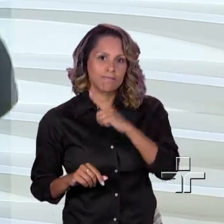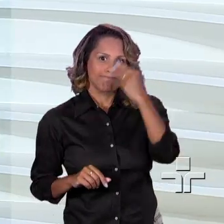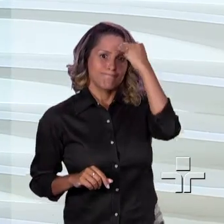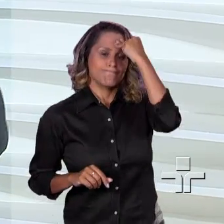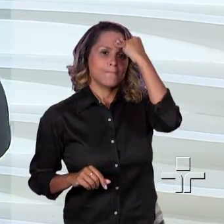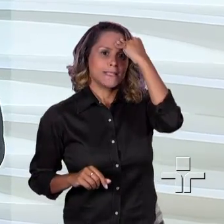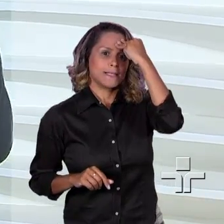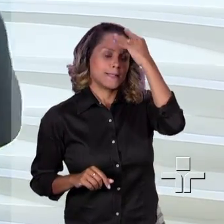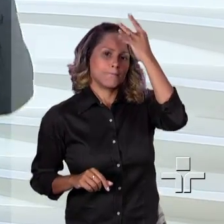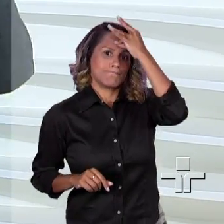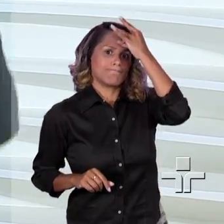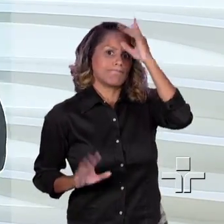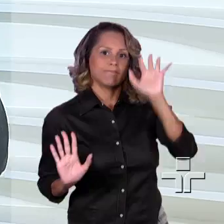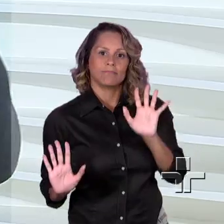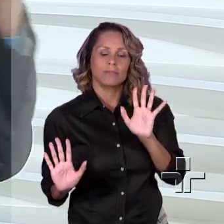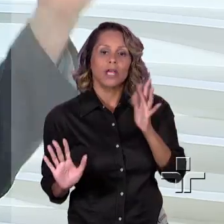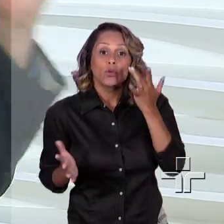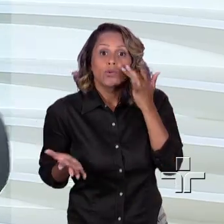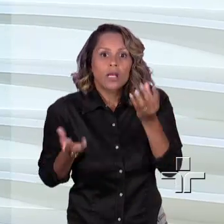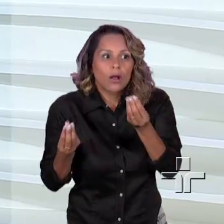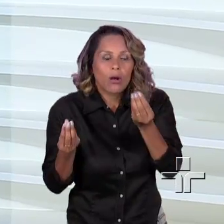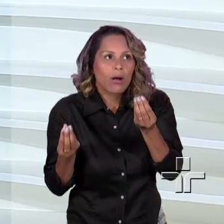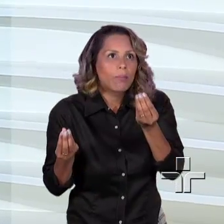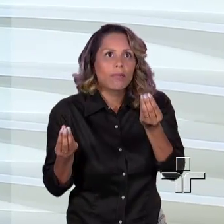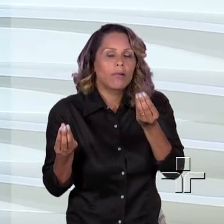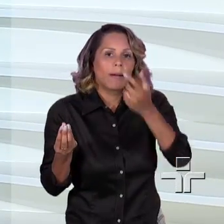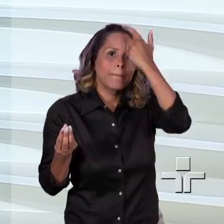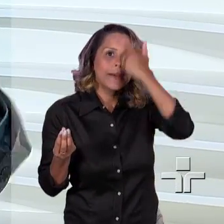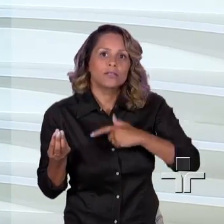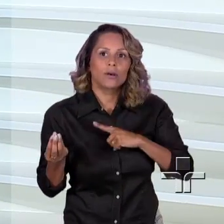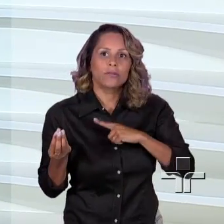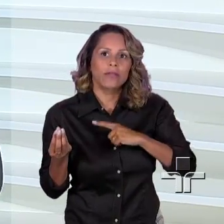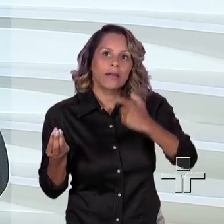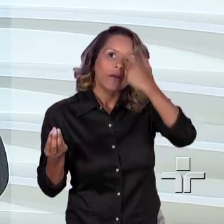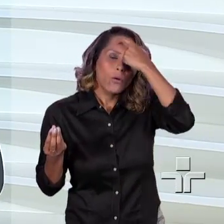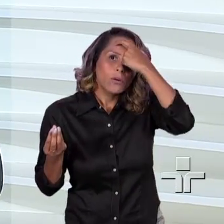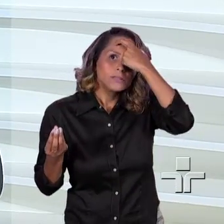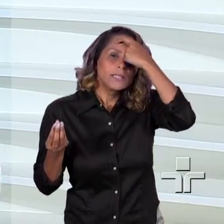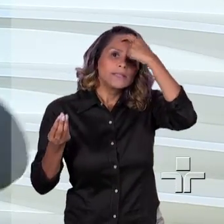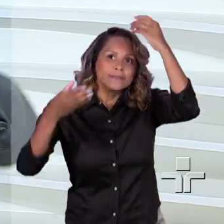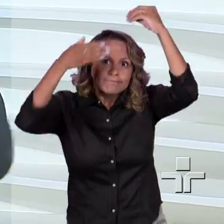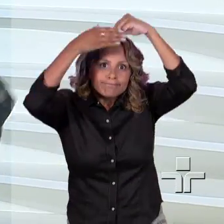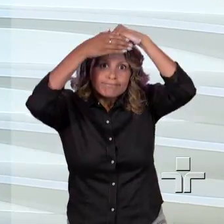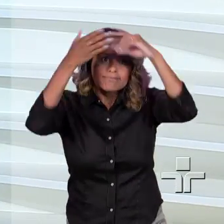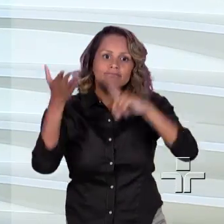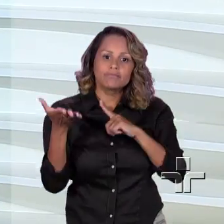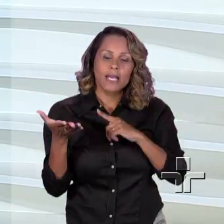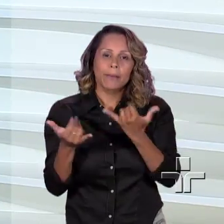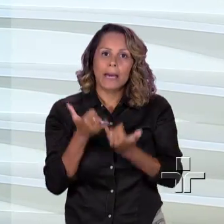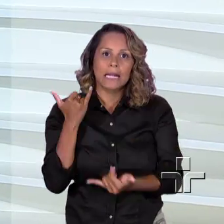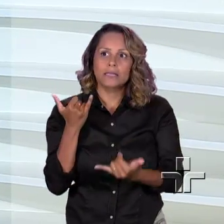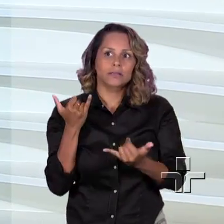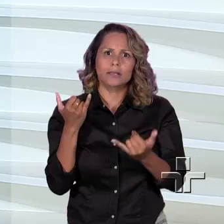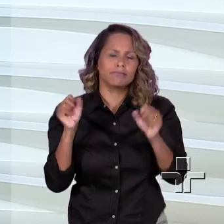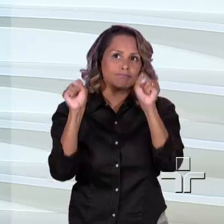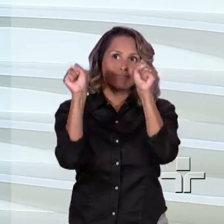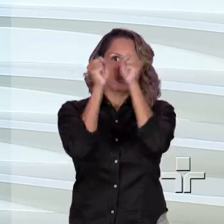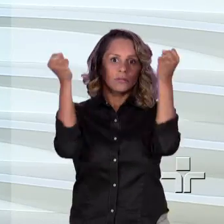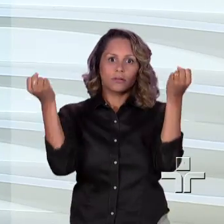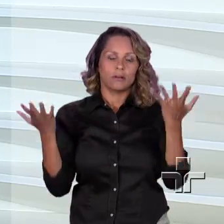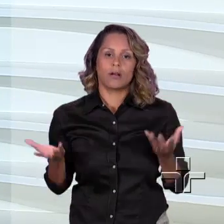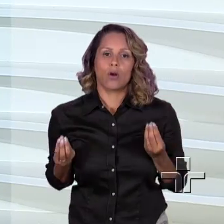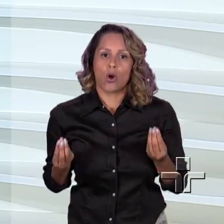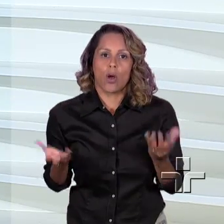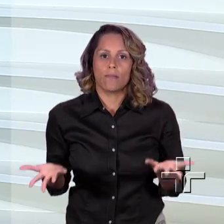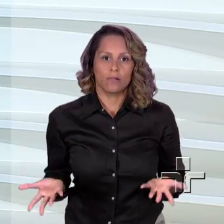como uma pessoa pode conviver na sua cabeça essas duas ideias, porque para mim seria um choque total e uma explosão nas suas cabeças, mas eles